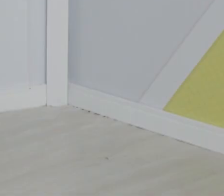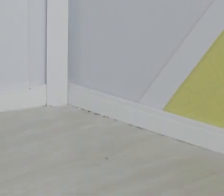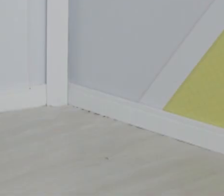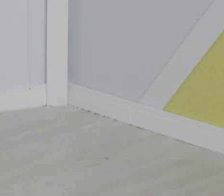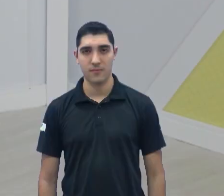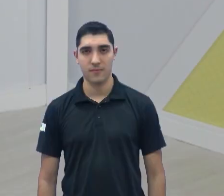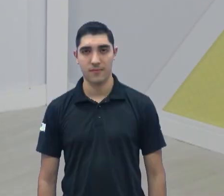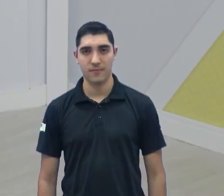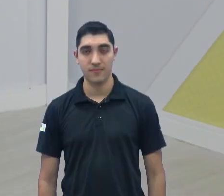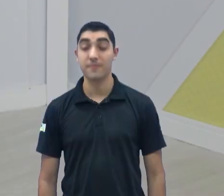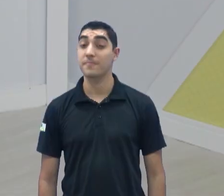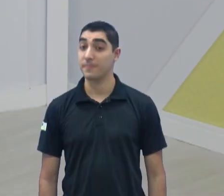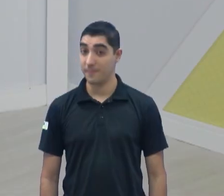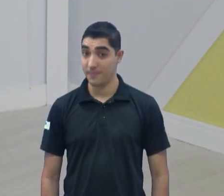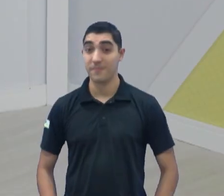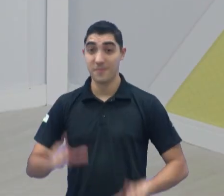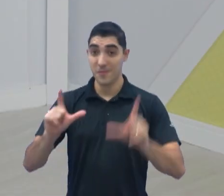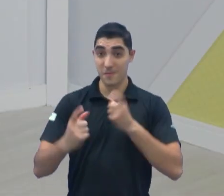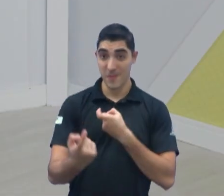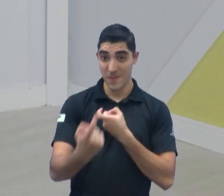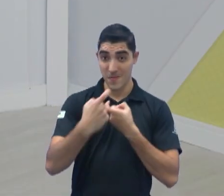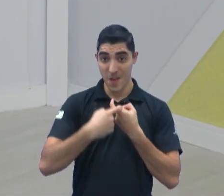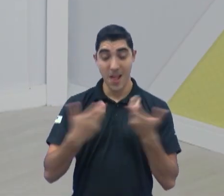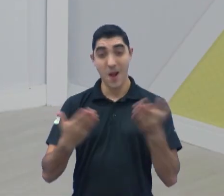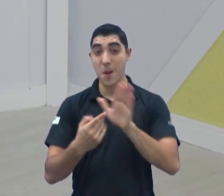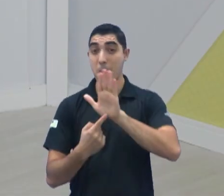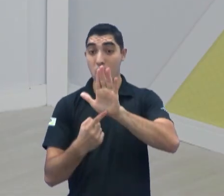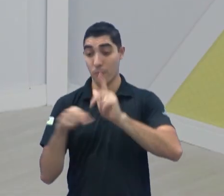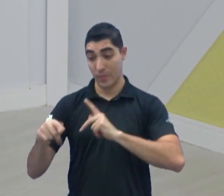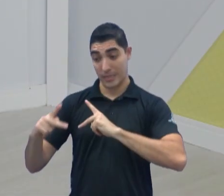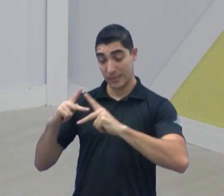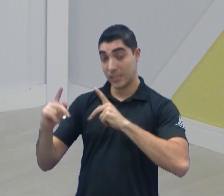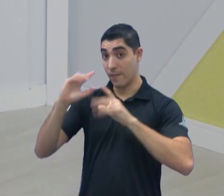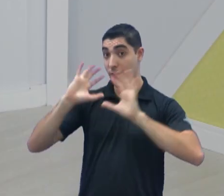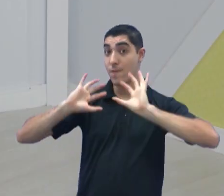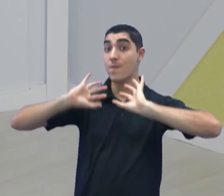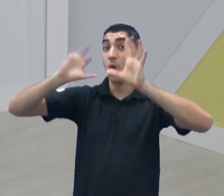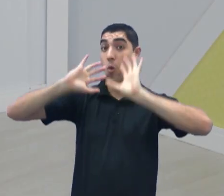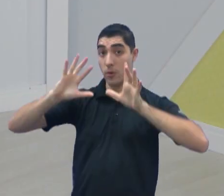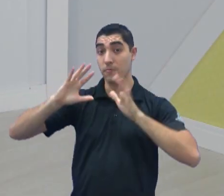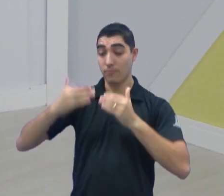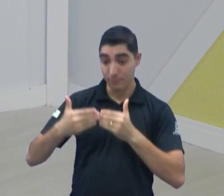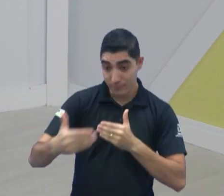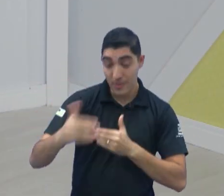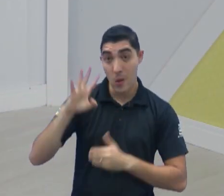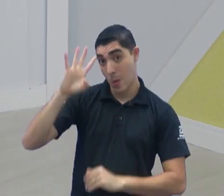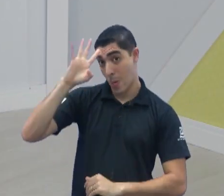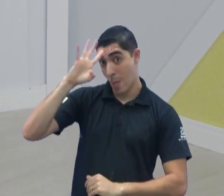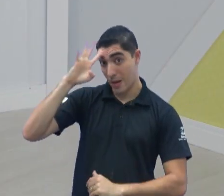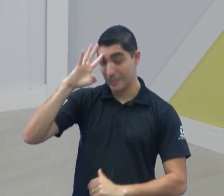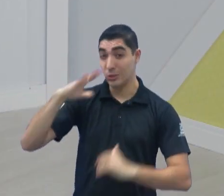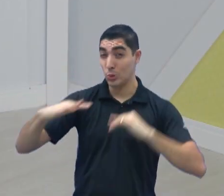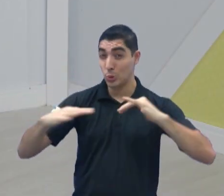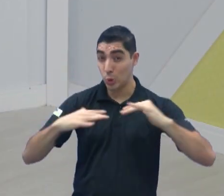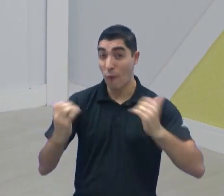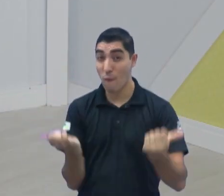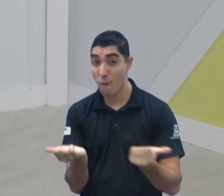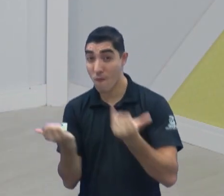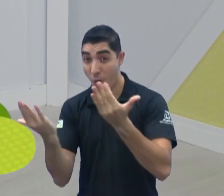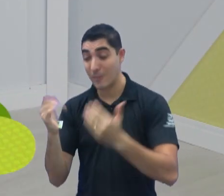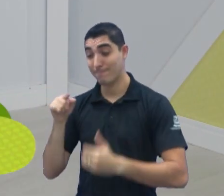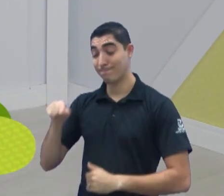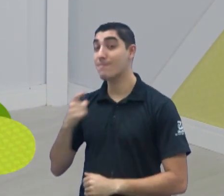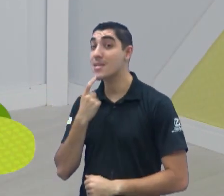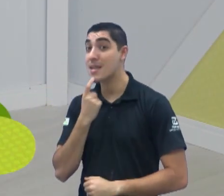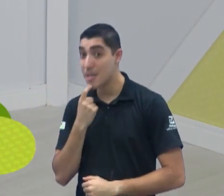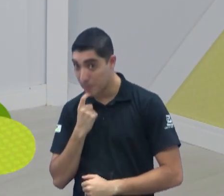Muito bem, de volta com a Hora do Esporte, falando de vôlei. O time do São José, que na próxima quarta-feira, fora de casa, enfrenta o vice-líder